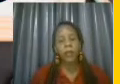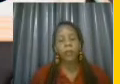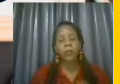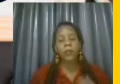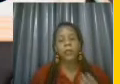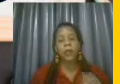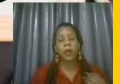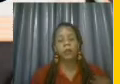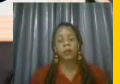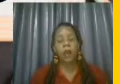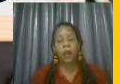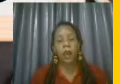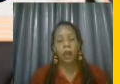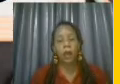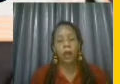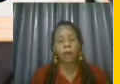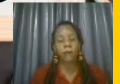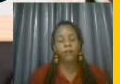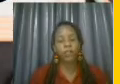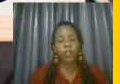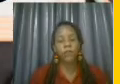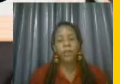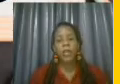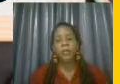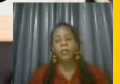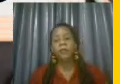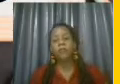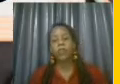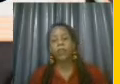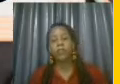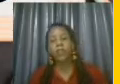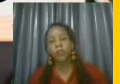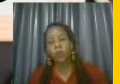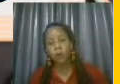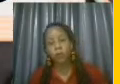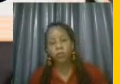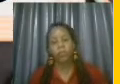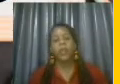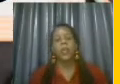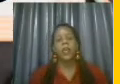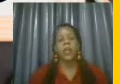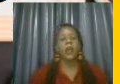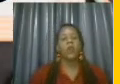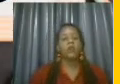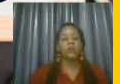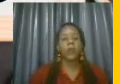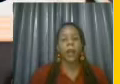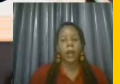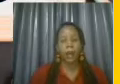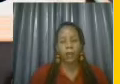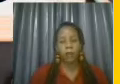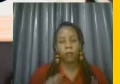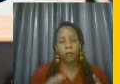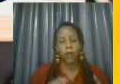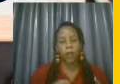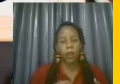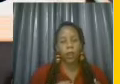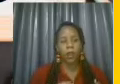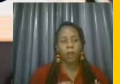do tempo, eles passaram a fugir e se refugiar nos quilombos, que eram os